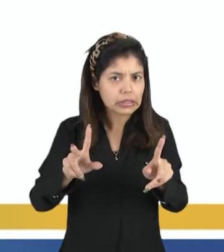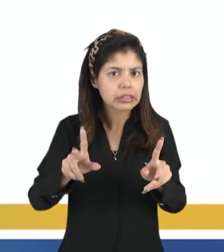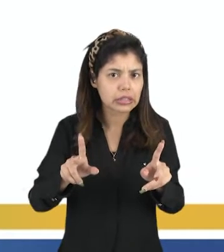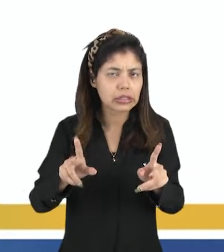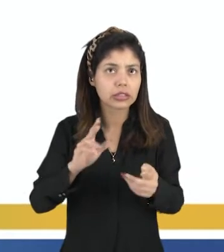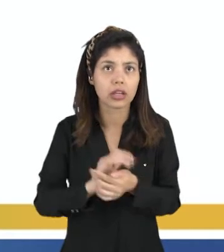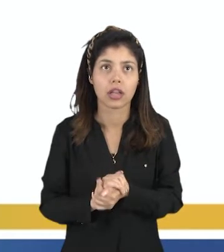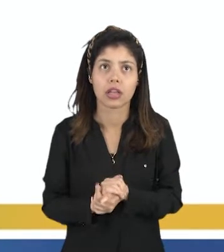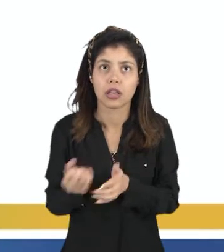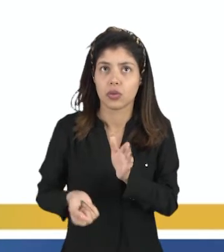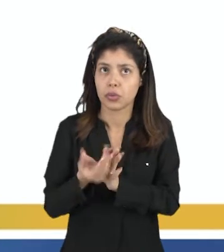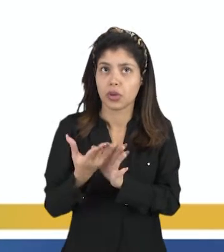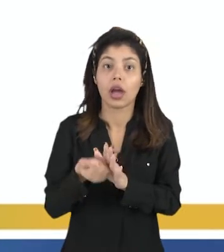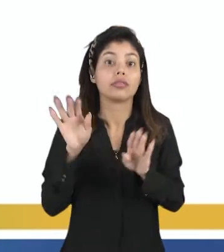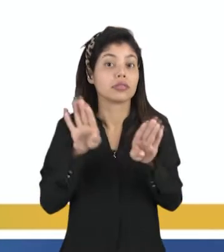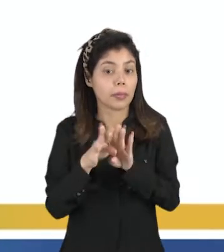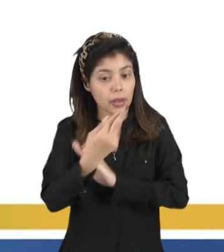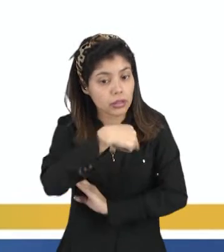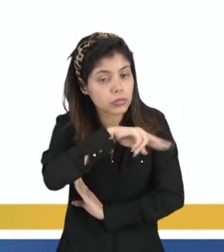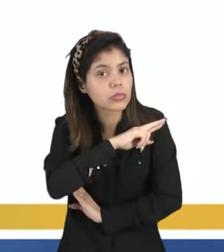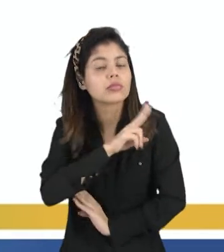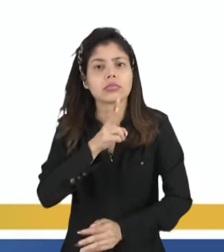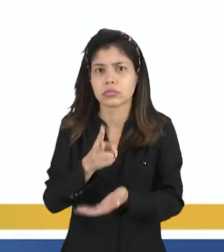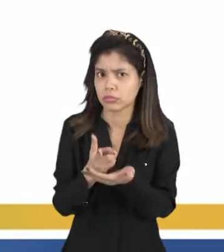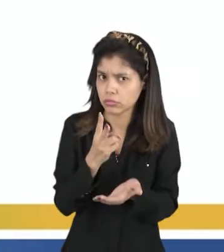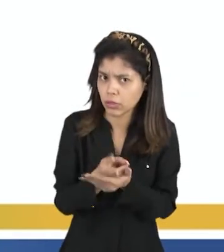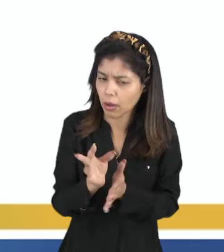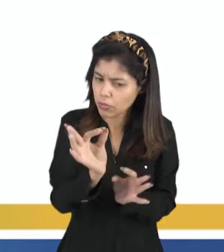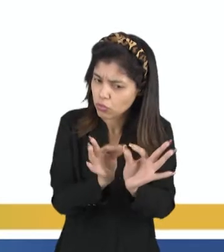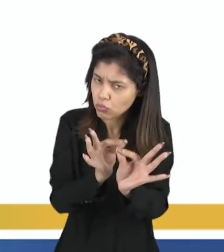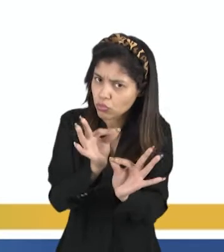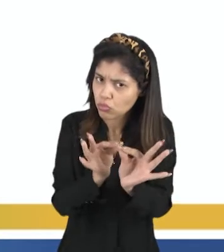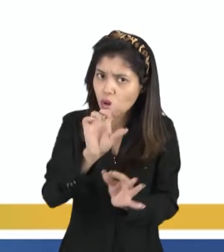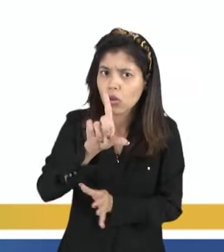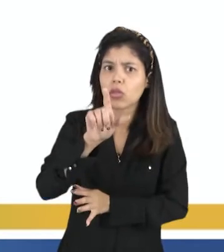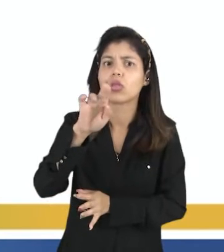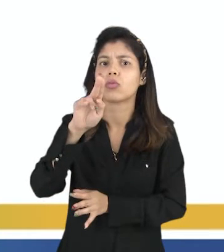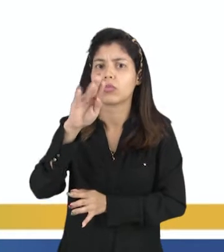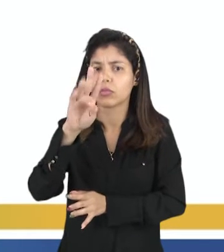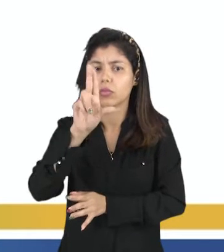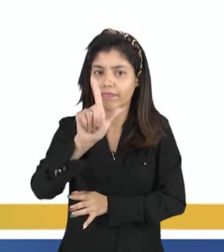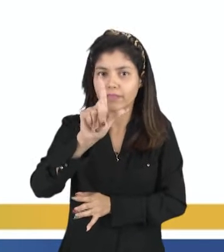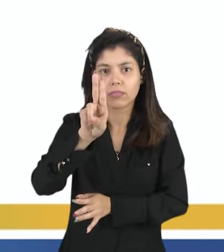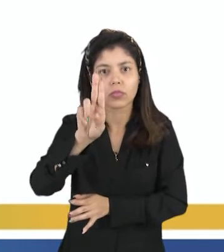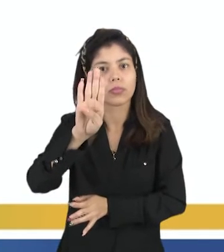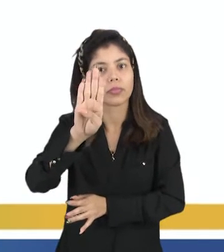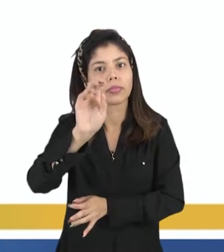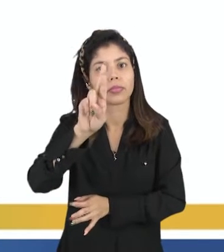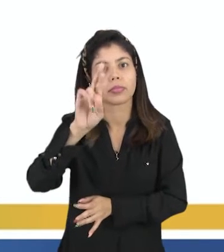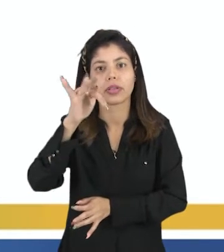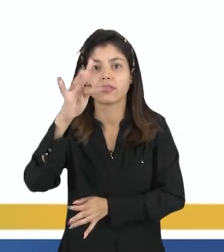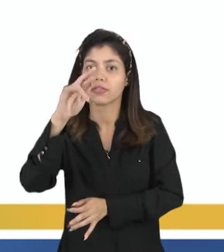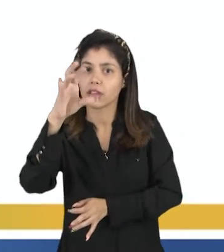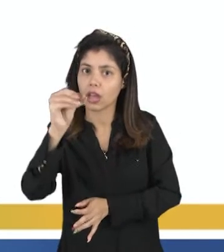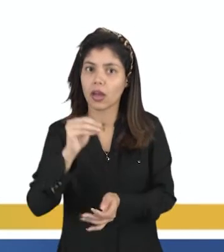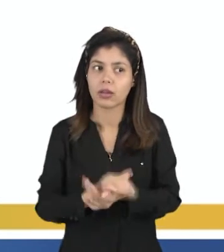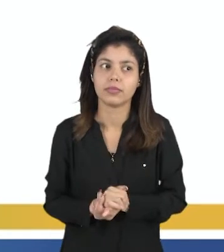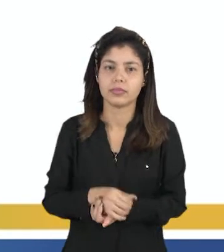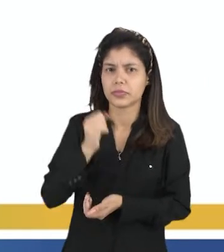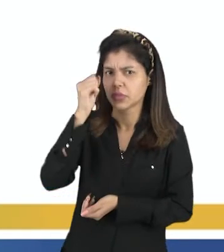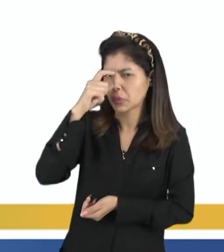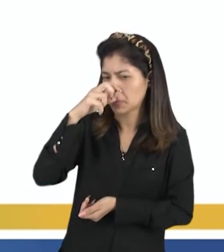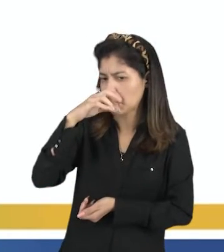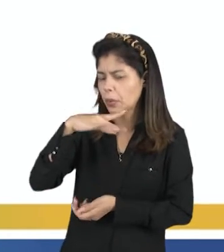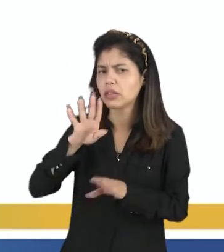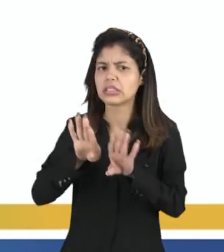e responsável por manter essa região úmida, como eu disse a vocês. Durante um resfriado, por exemplo, essas glândulas elas produzem